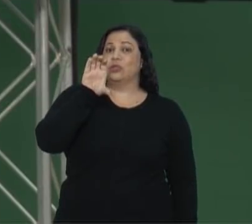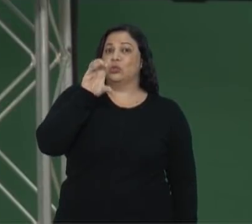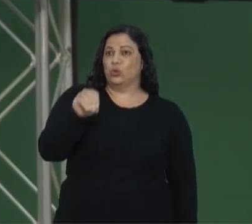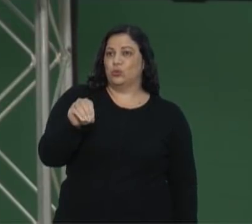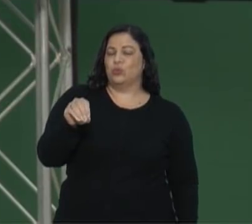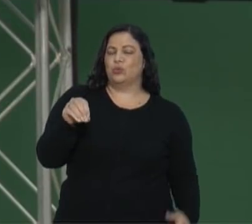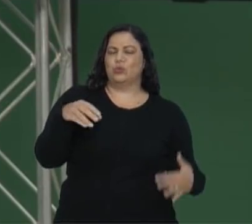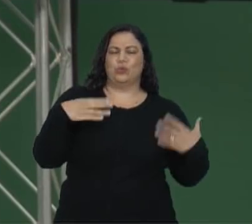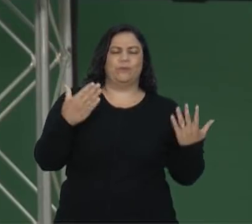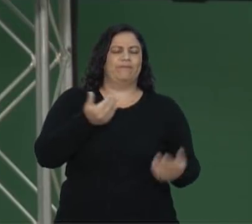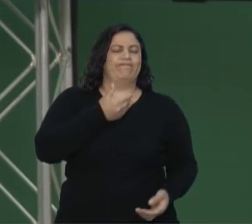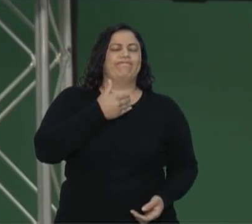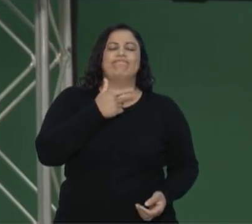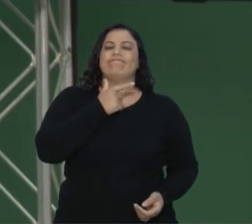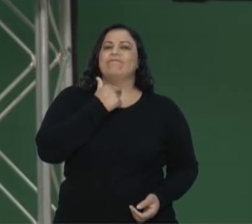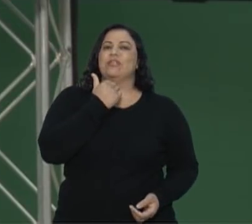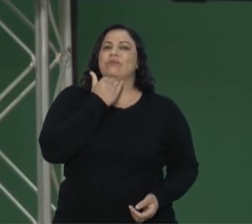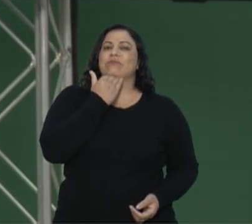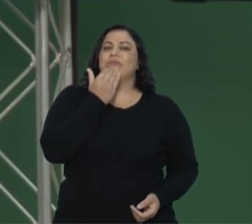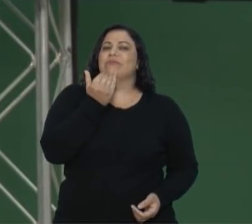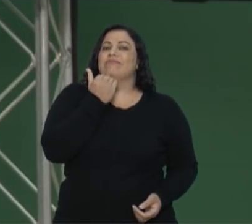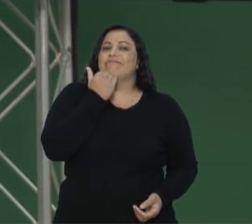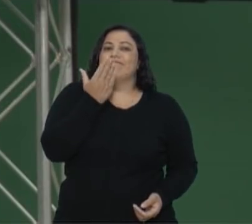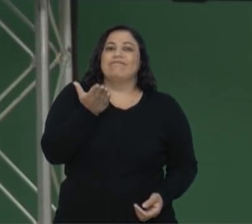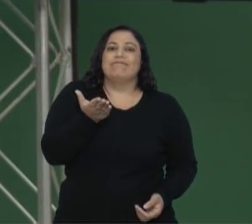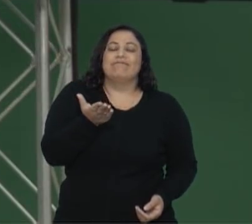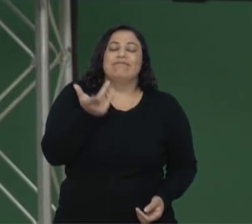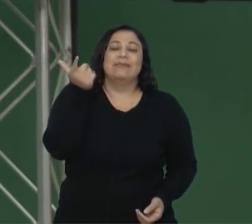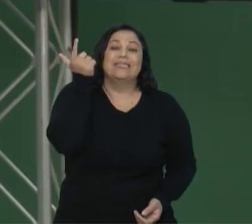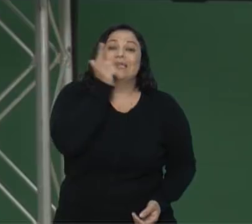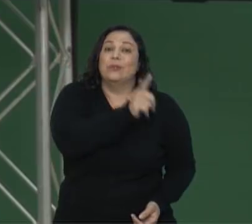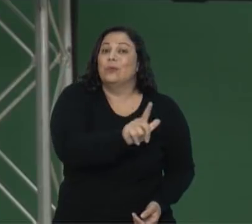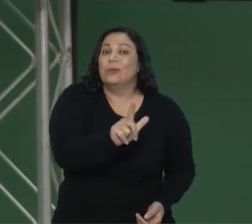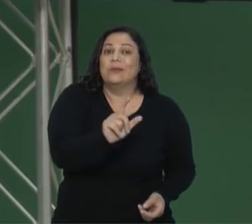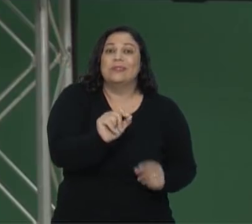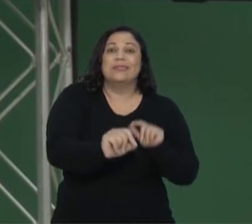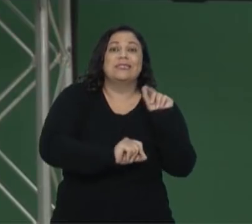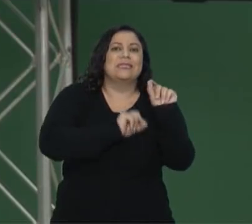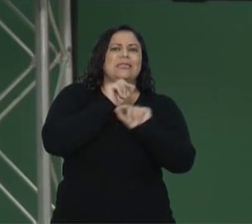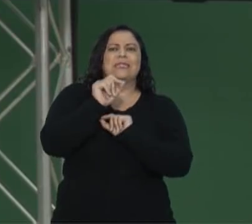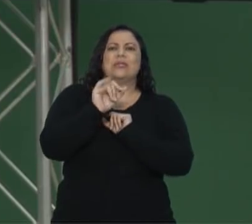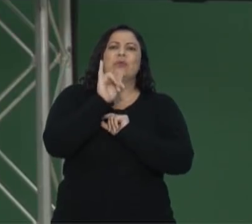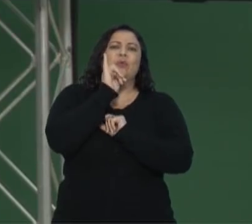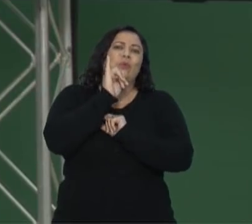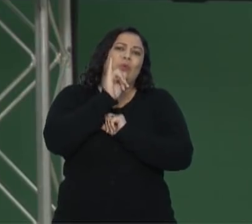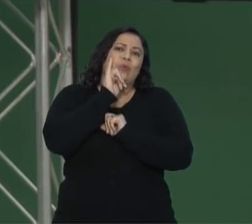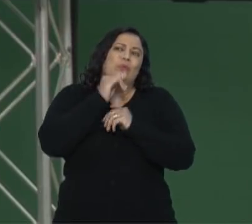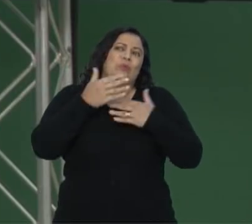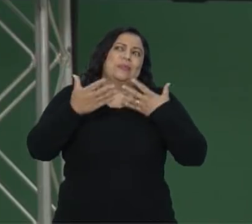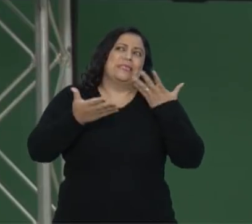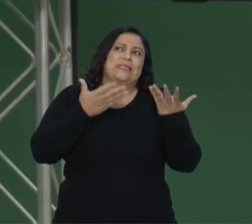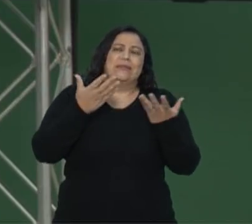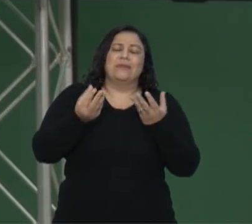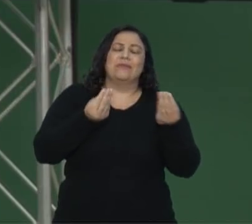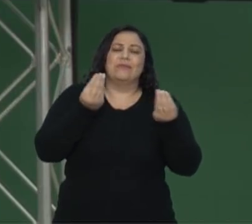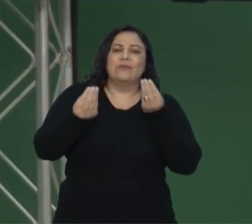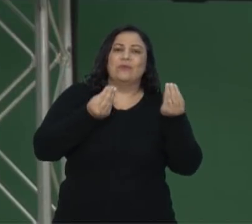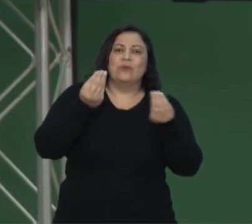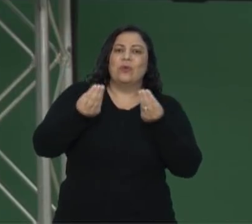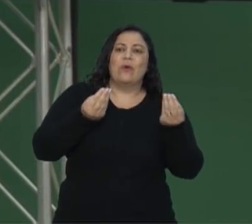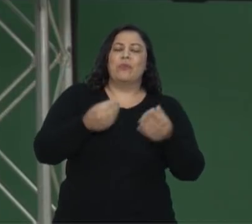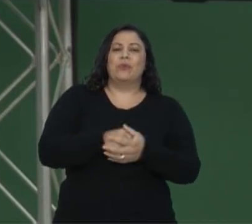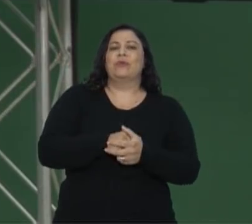extrair desta maneira da natureza. Então, um exemplo bem característico, eu digo vidro. Eu não consigo andar